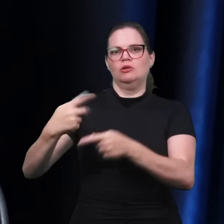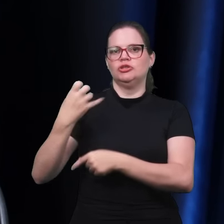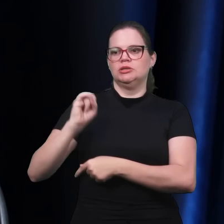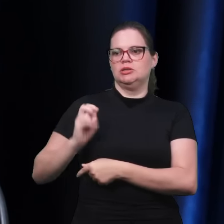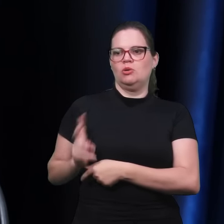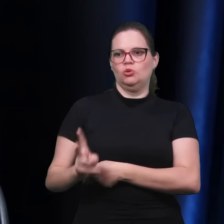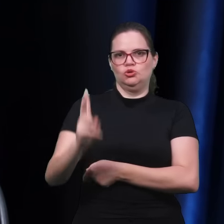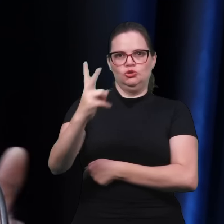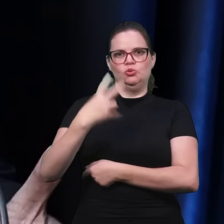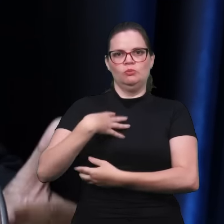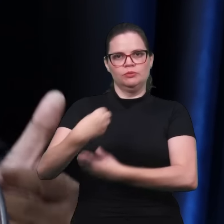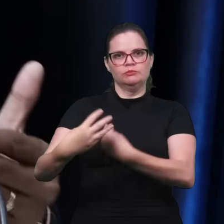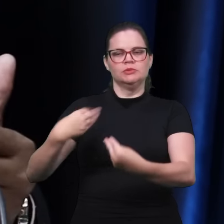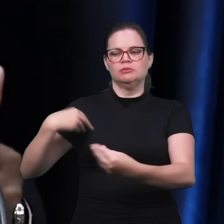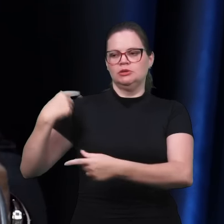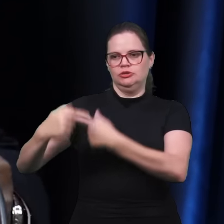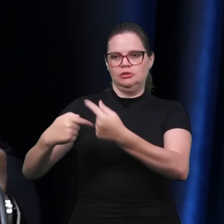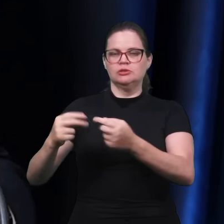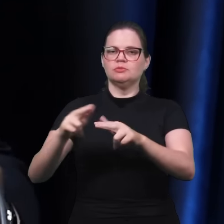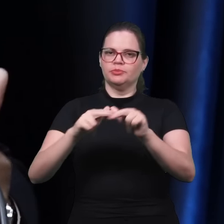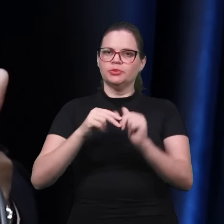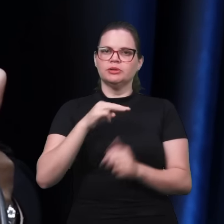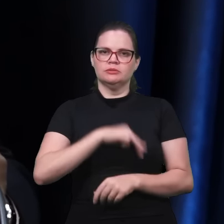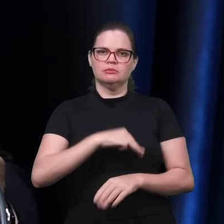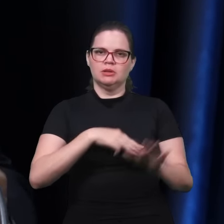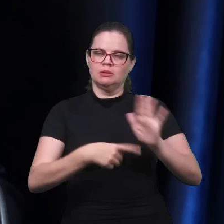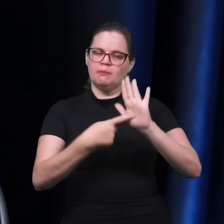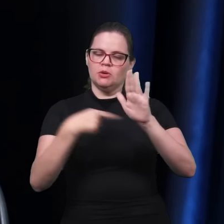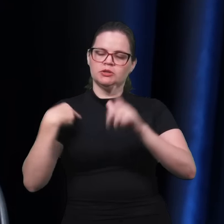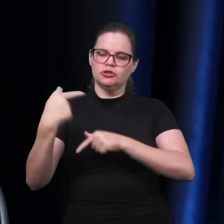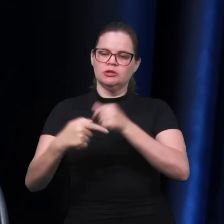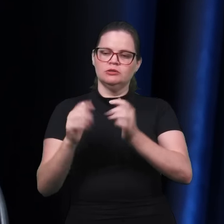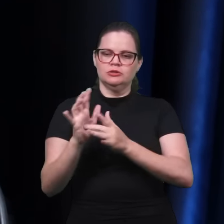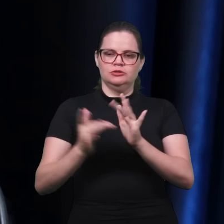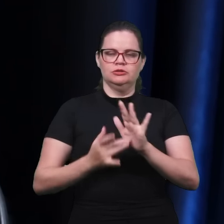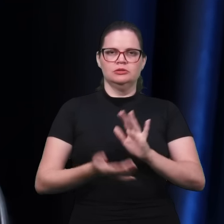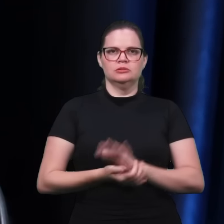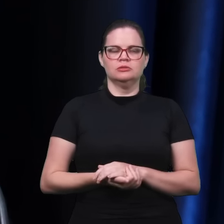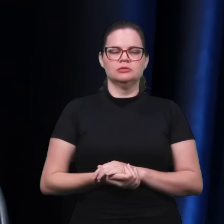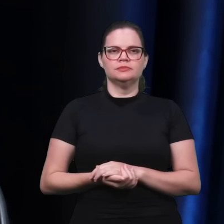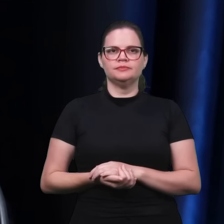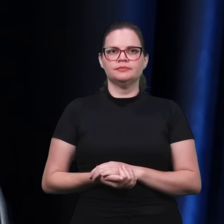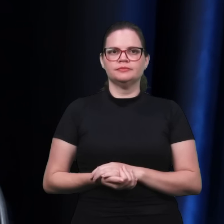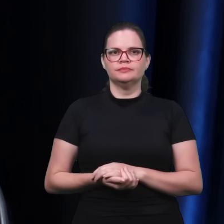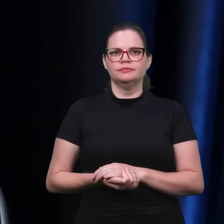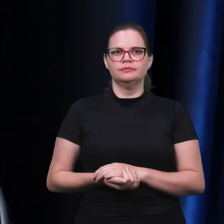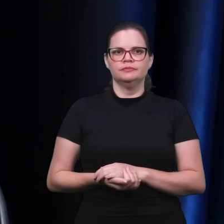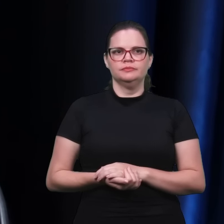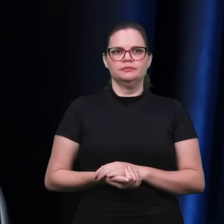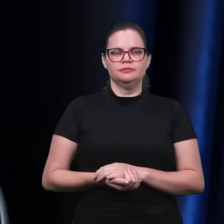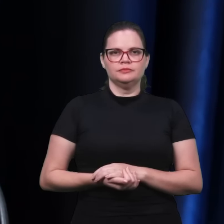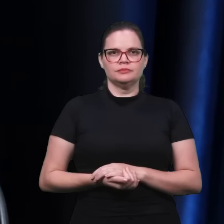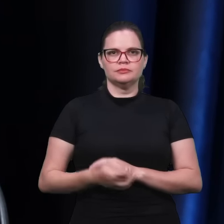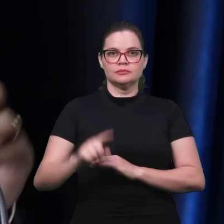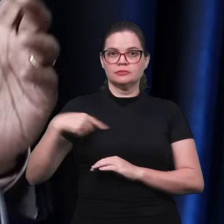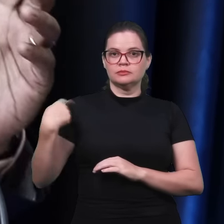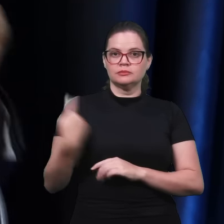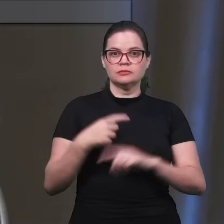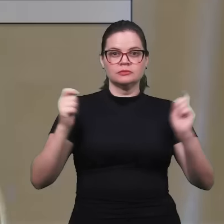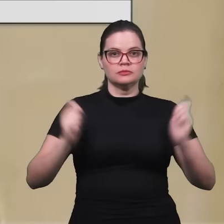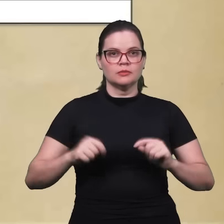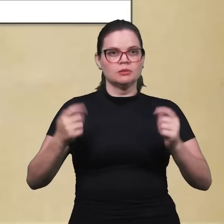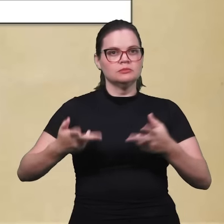a genealogia. Para nós rendermos o nosso tempo, nós poderíamos